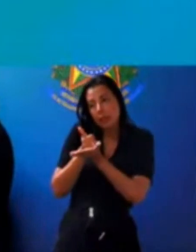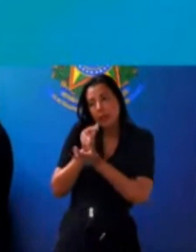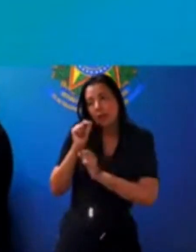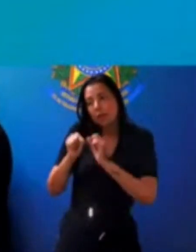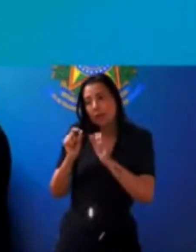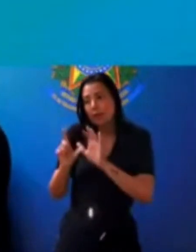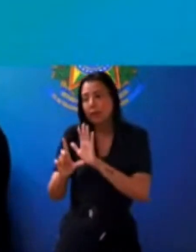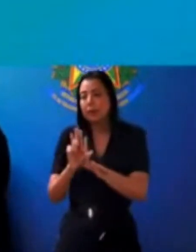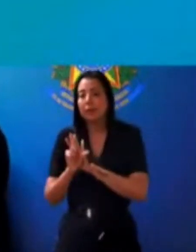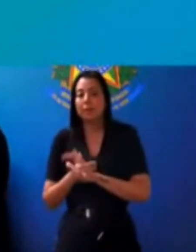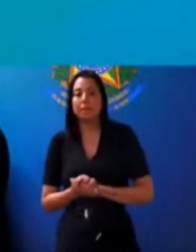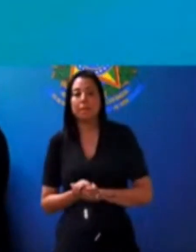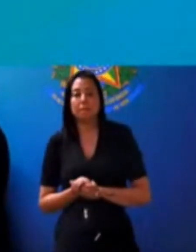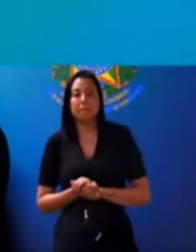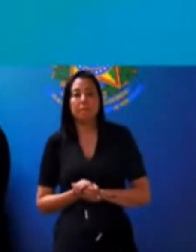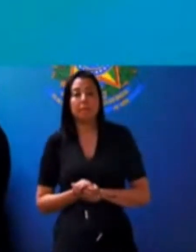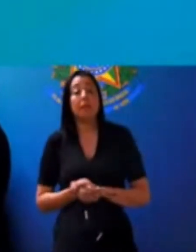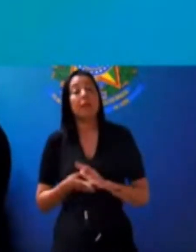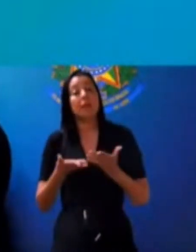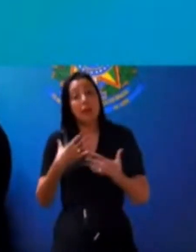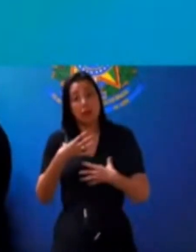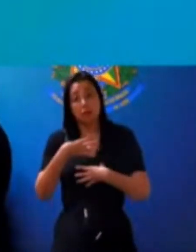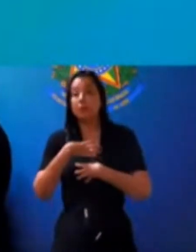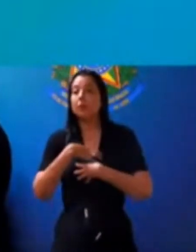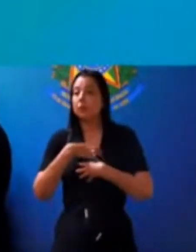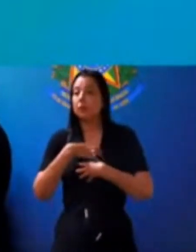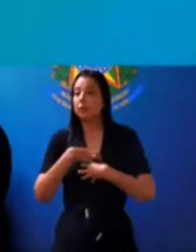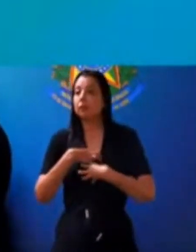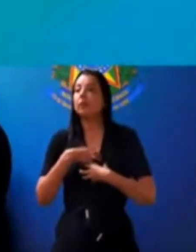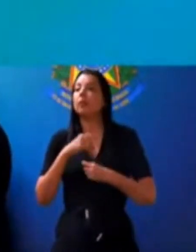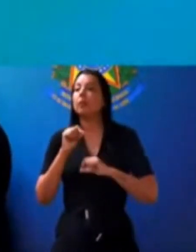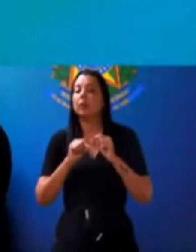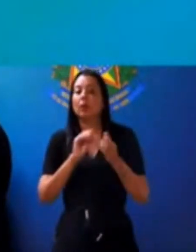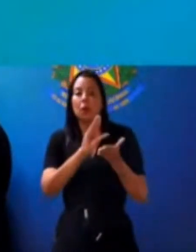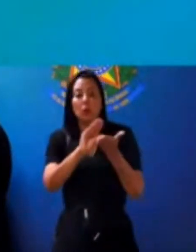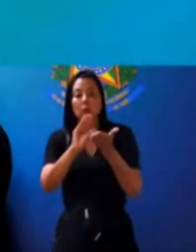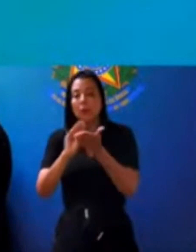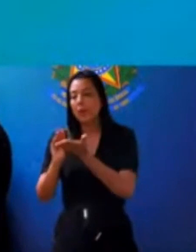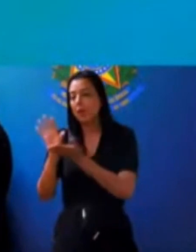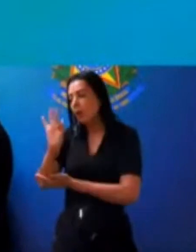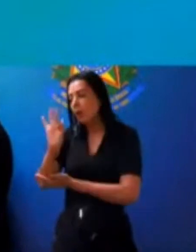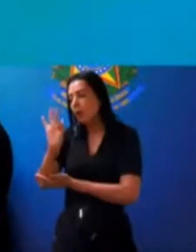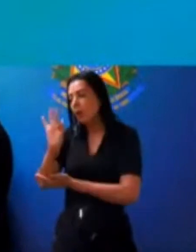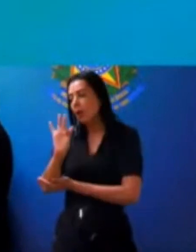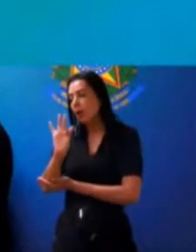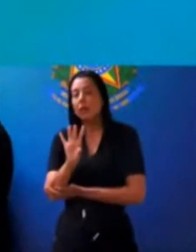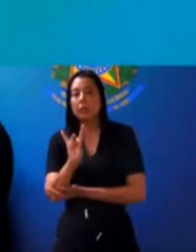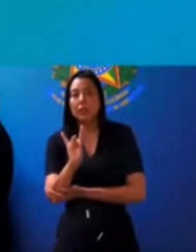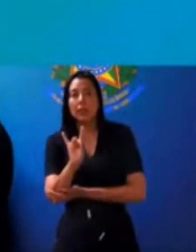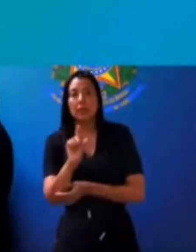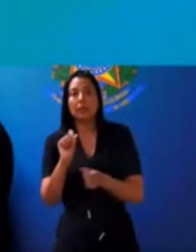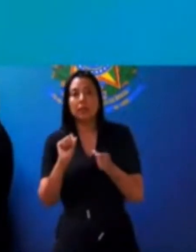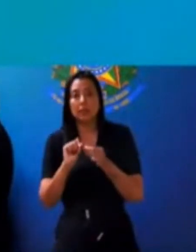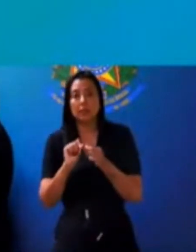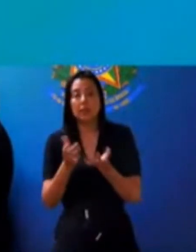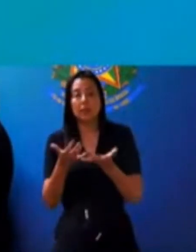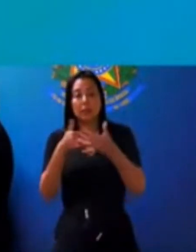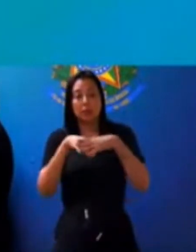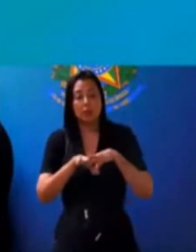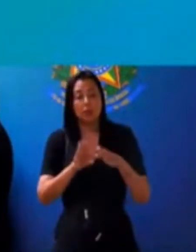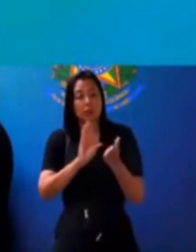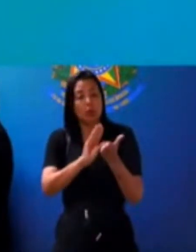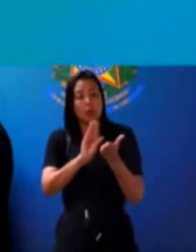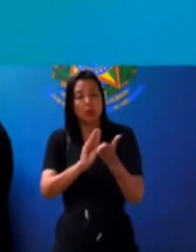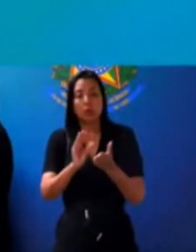legislação nesse sentido a recuperação do orçamento Federal para a ciência e a execução integral